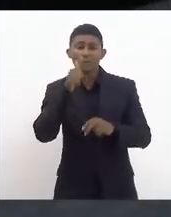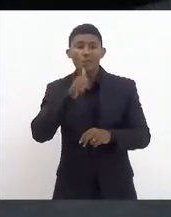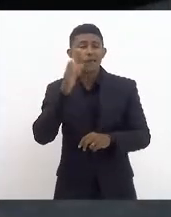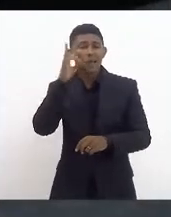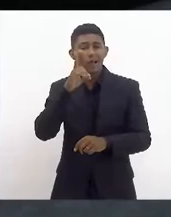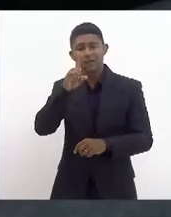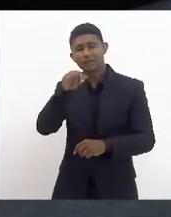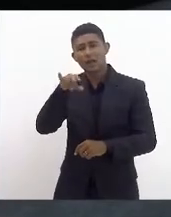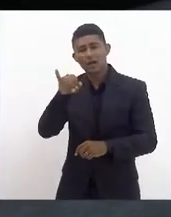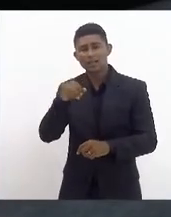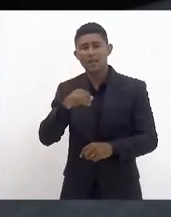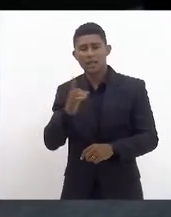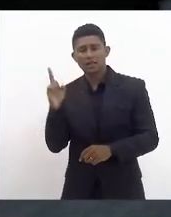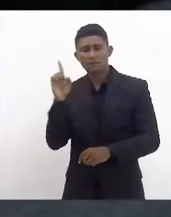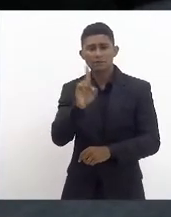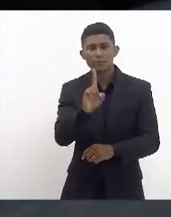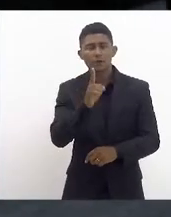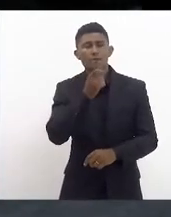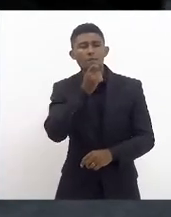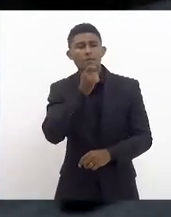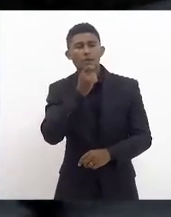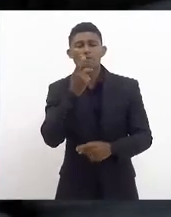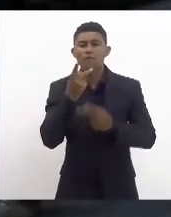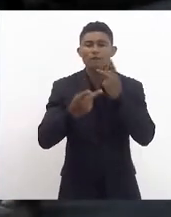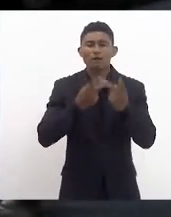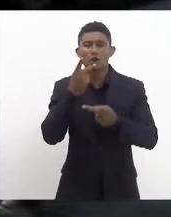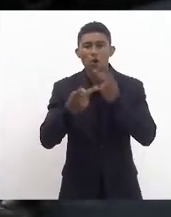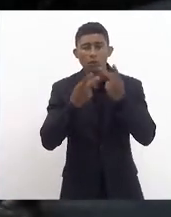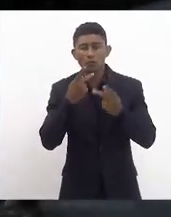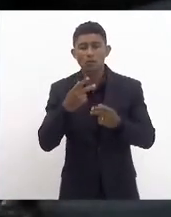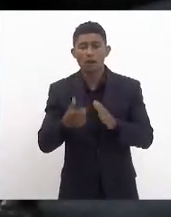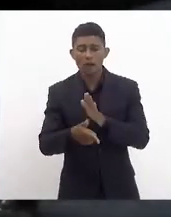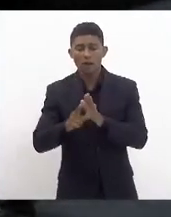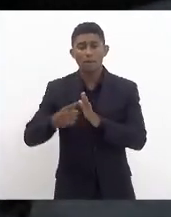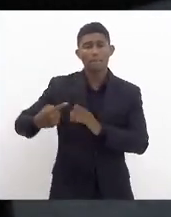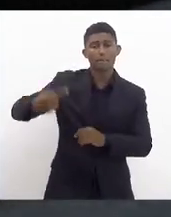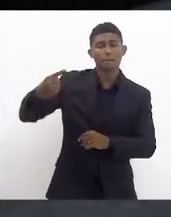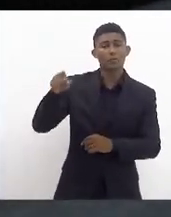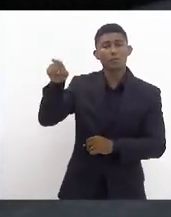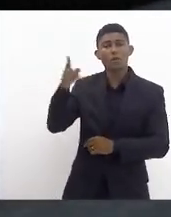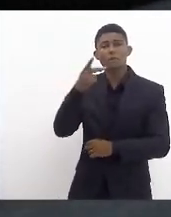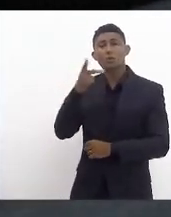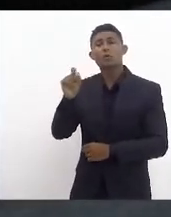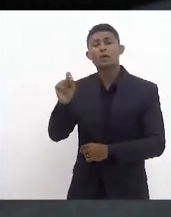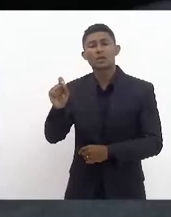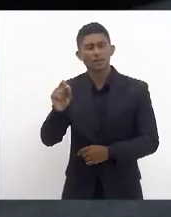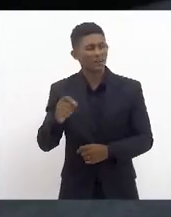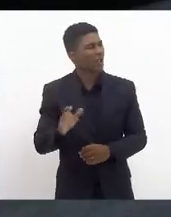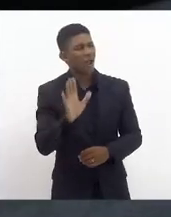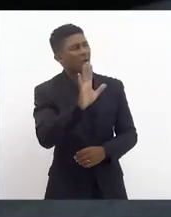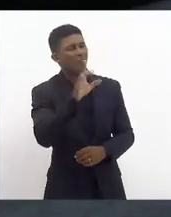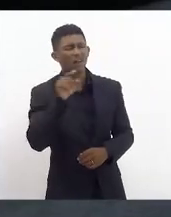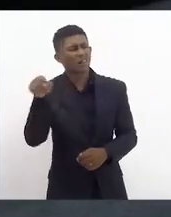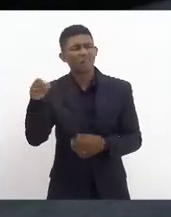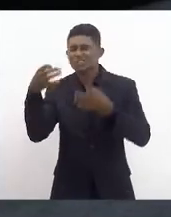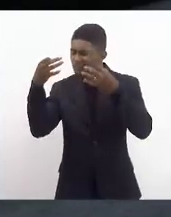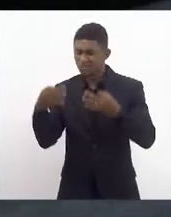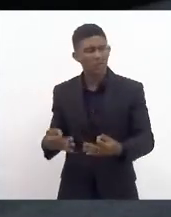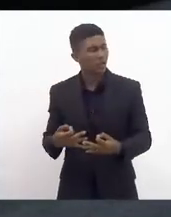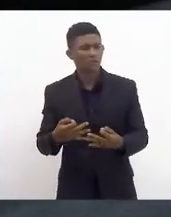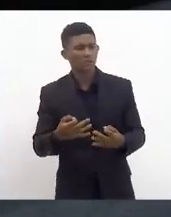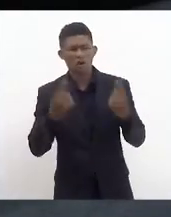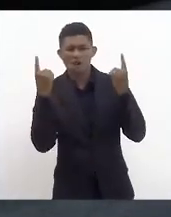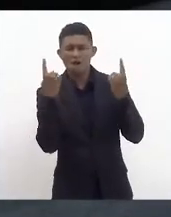criticar. Aí o primeiro deputado veio defender essa tese e causar diversionismo, falando